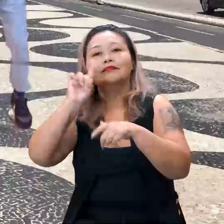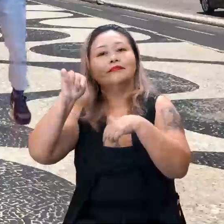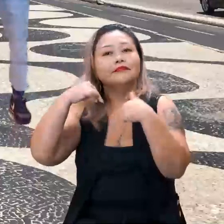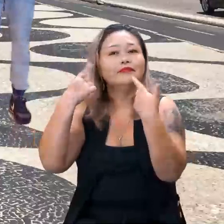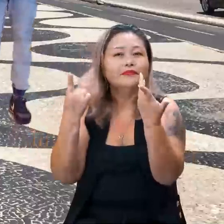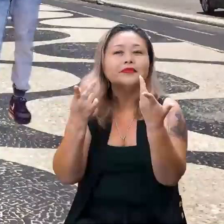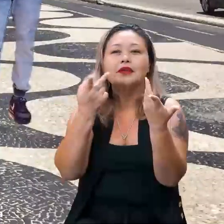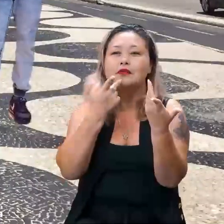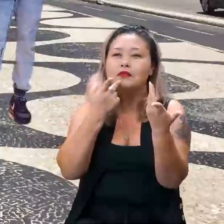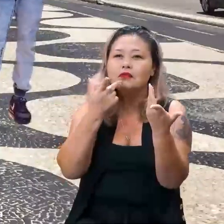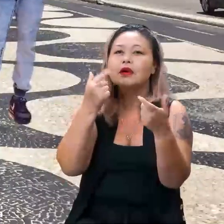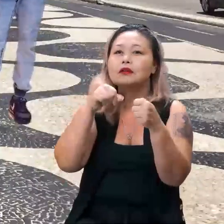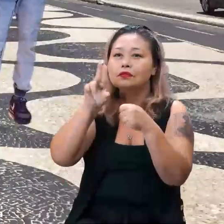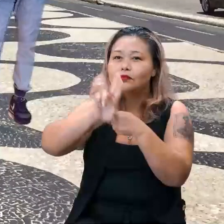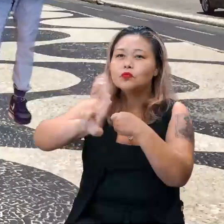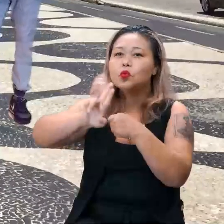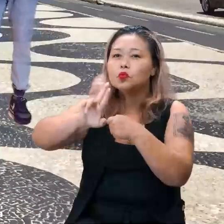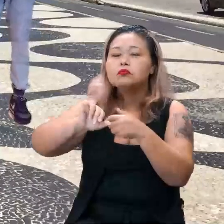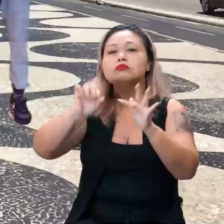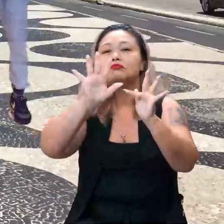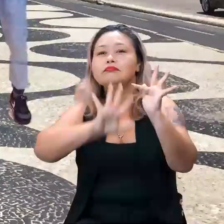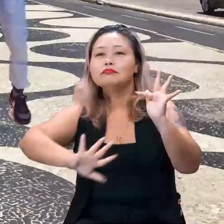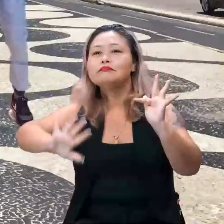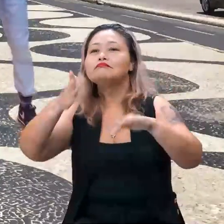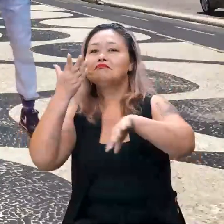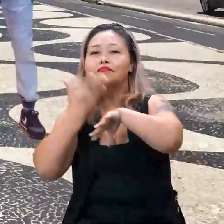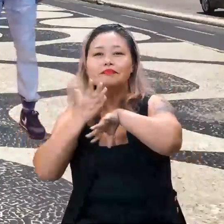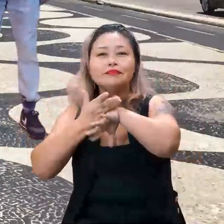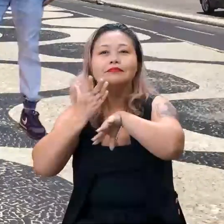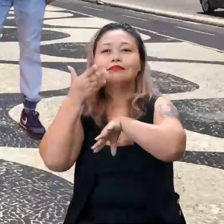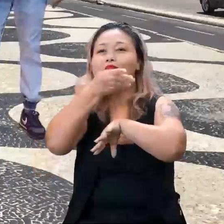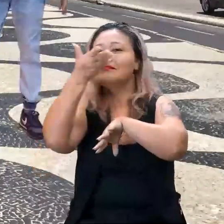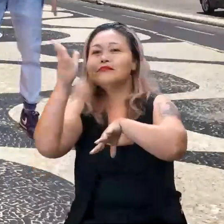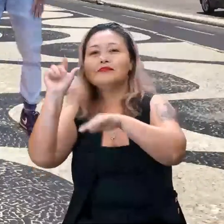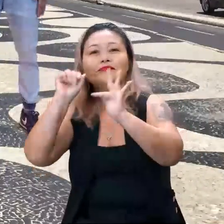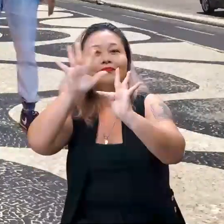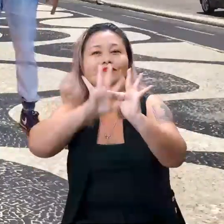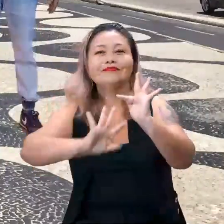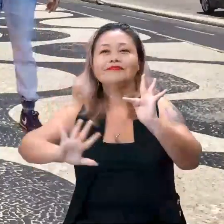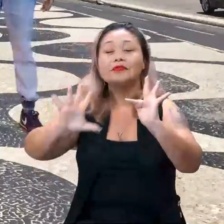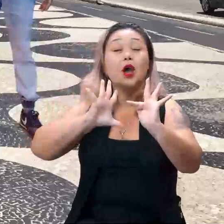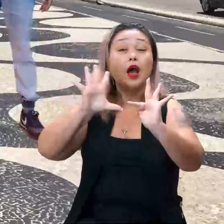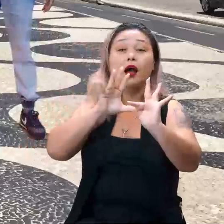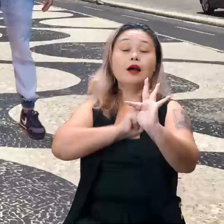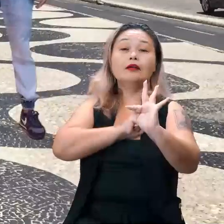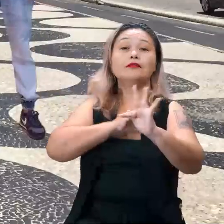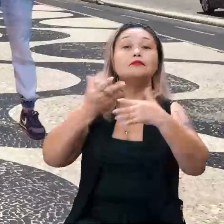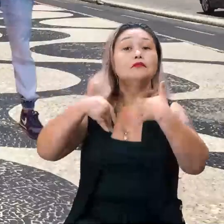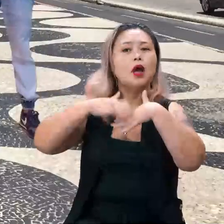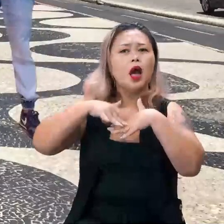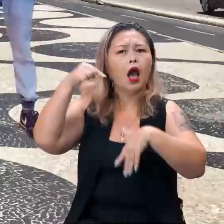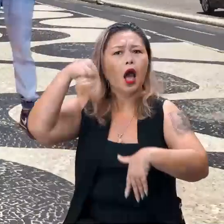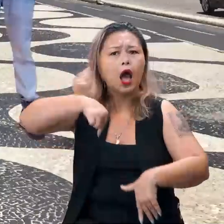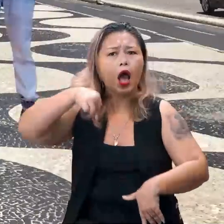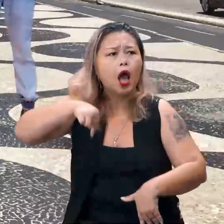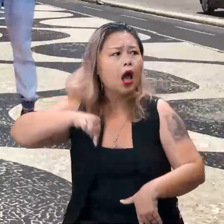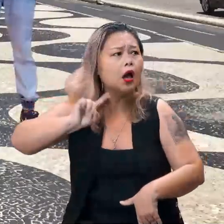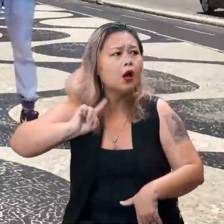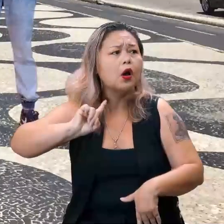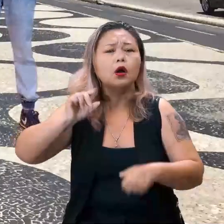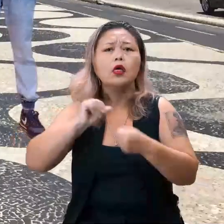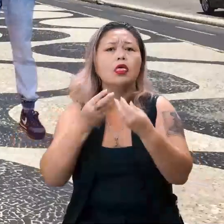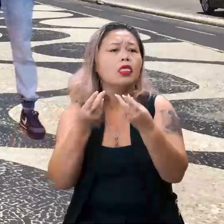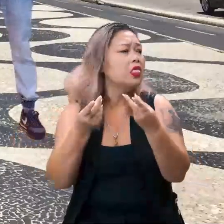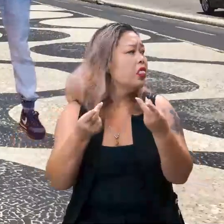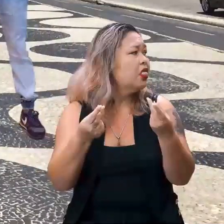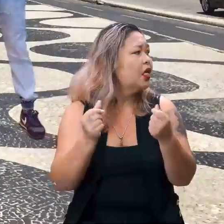gente vê a função aplicada em muitas situações práticas, né? É aí que eu me amarro na matemática, porque aqui a gente não deixa nada abstrato.